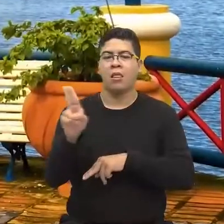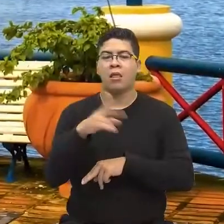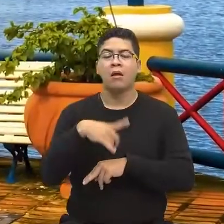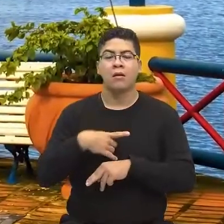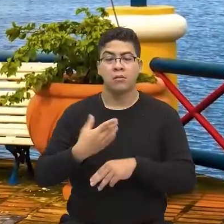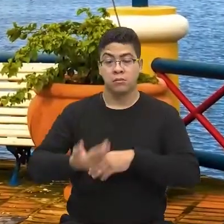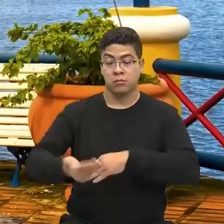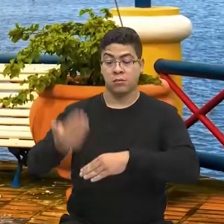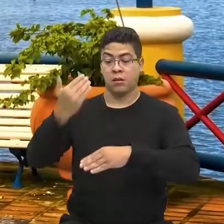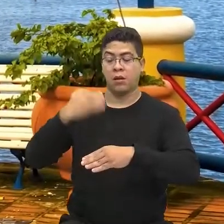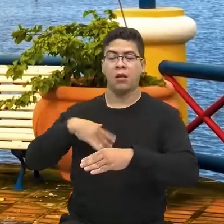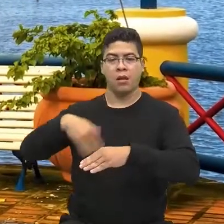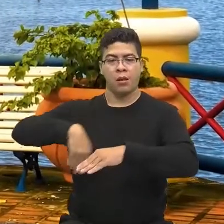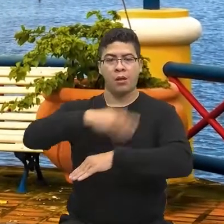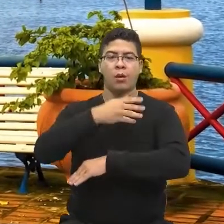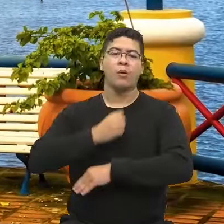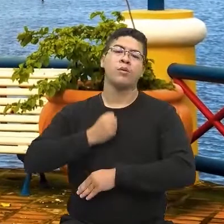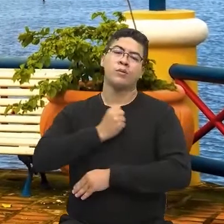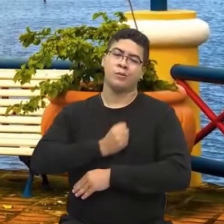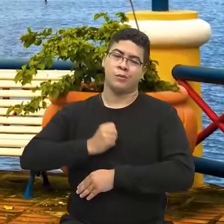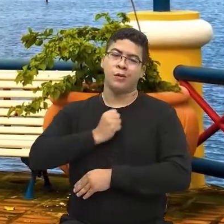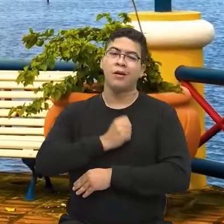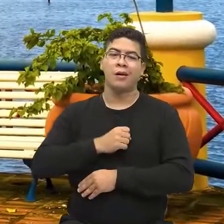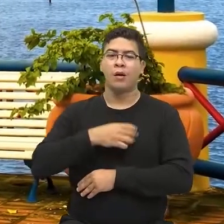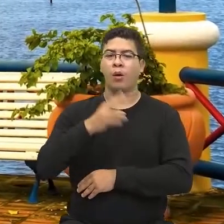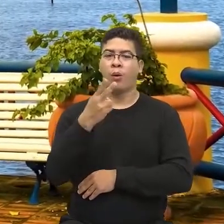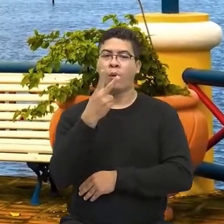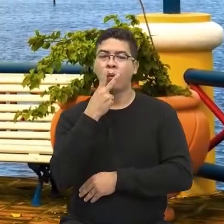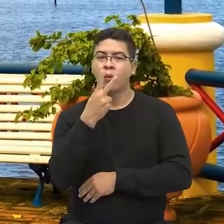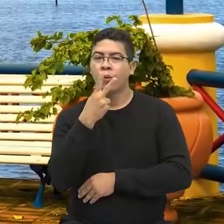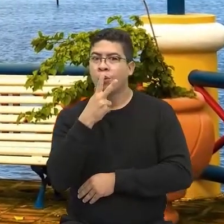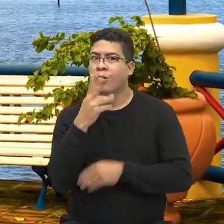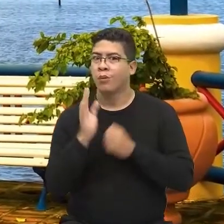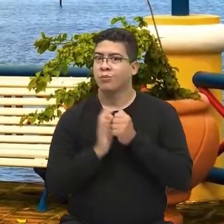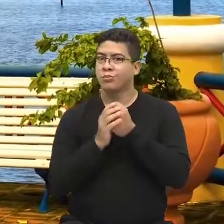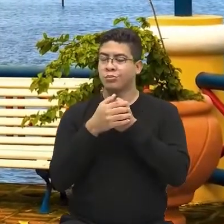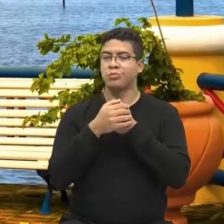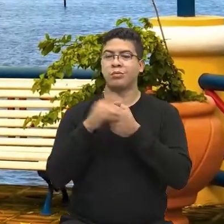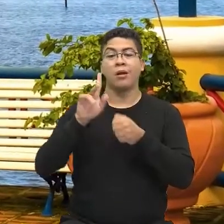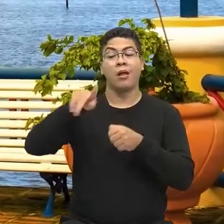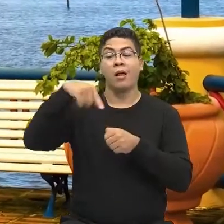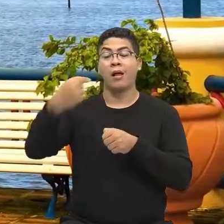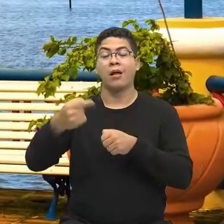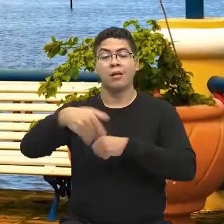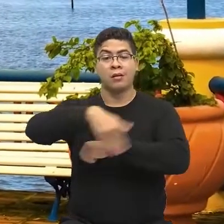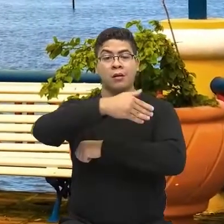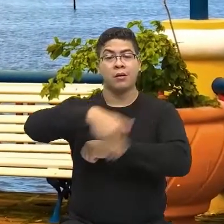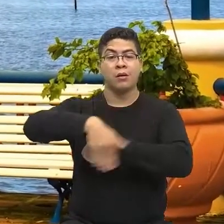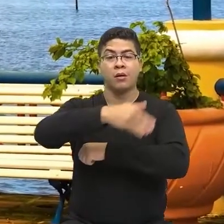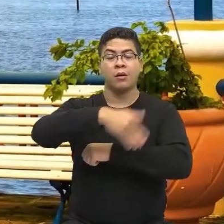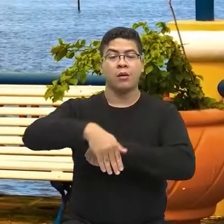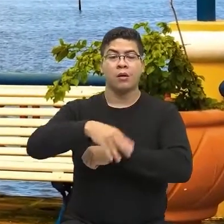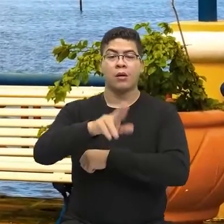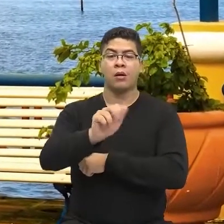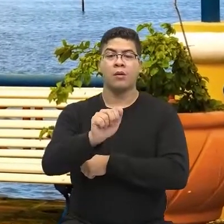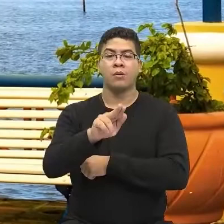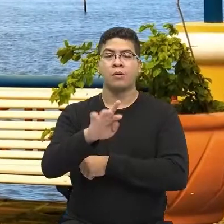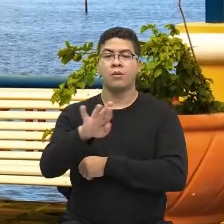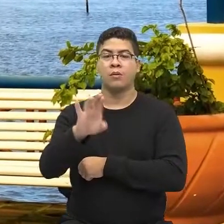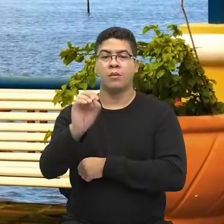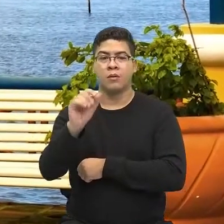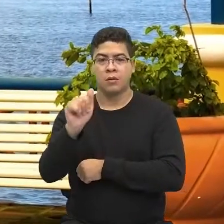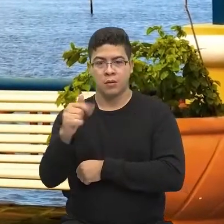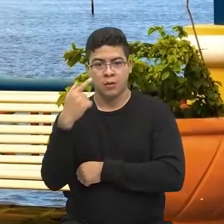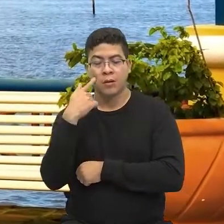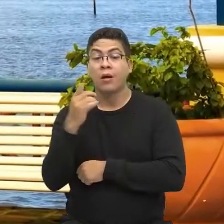Rua da Saudade, onde se ia fumar escondido. Do lado de lá era o cais da Rua da Aurora, onde se